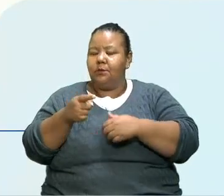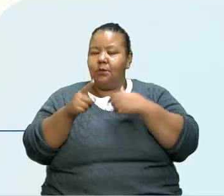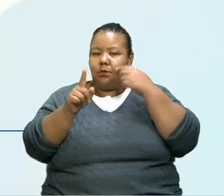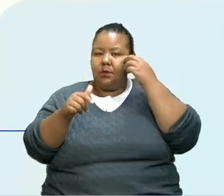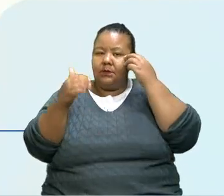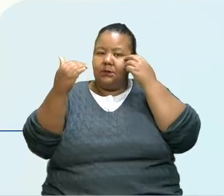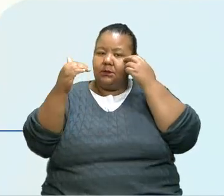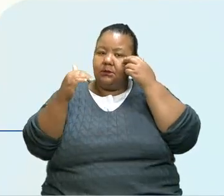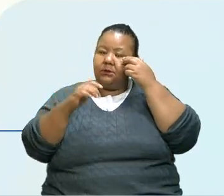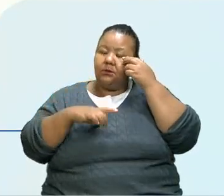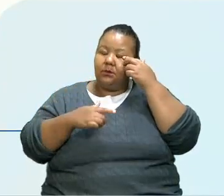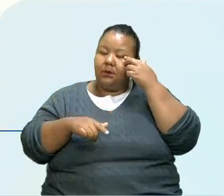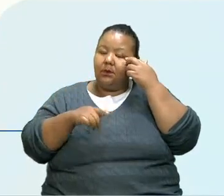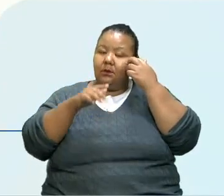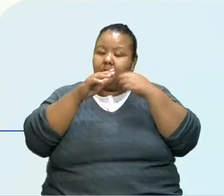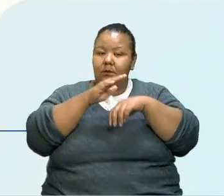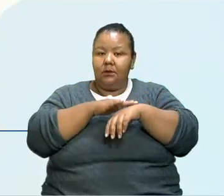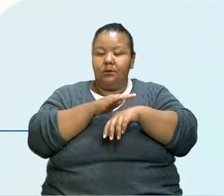ainda tem um tempo de espera e